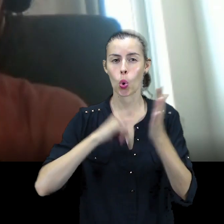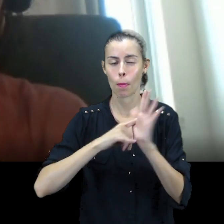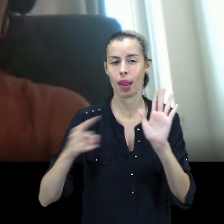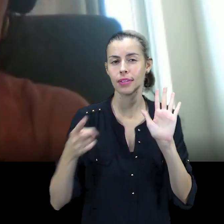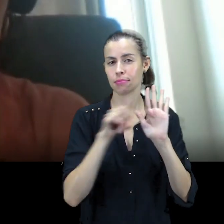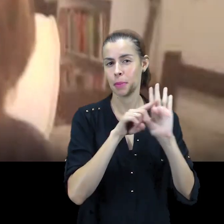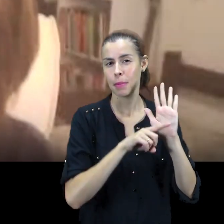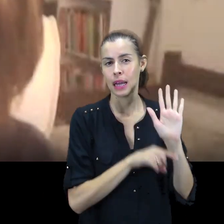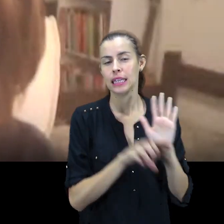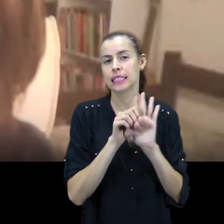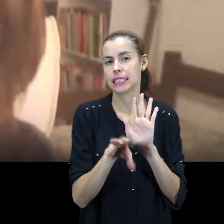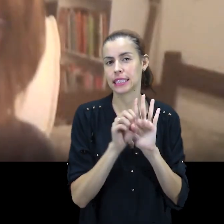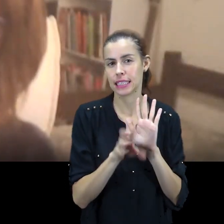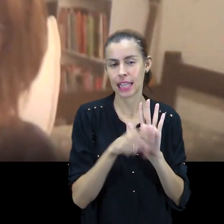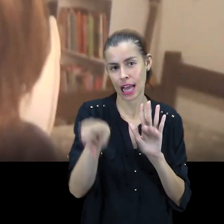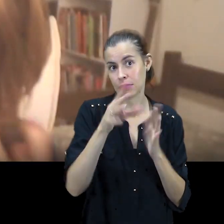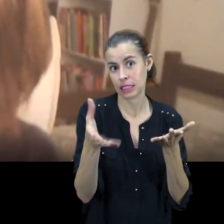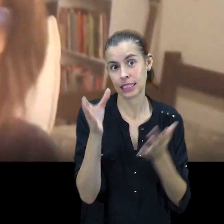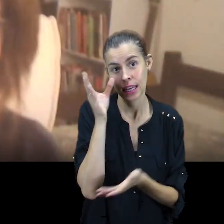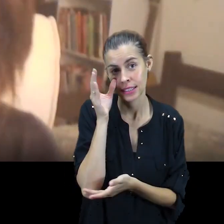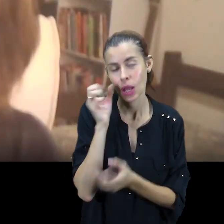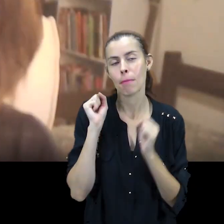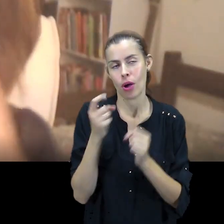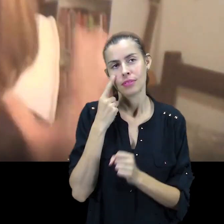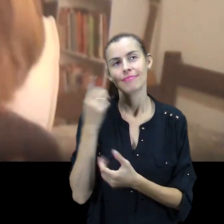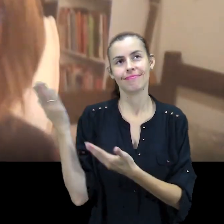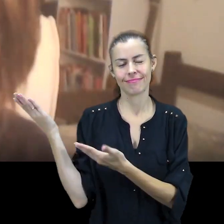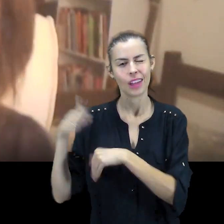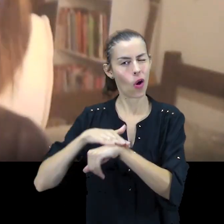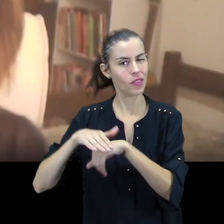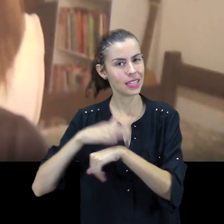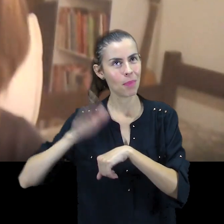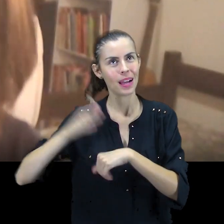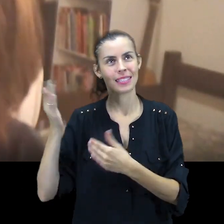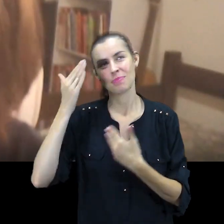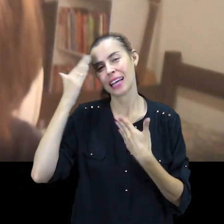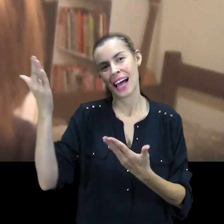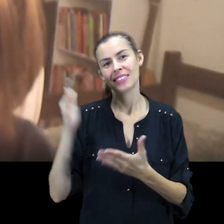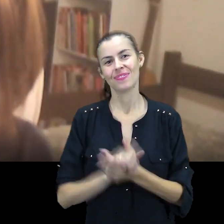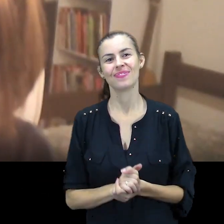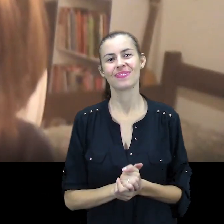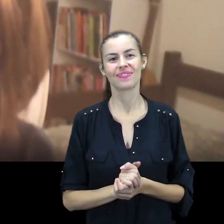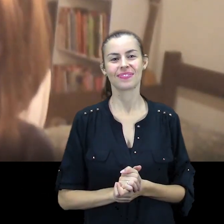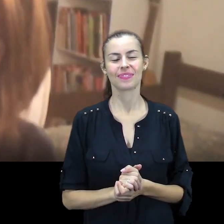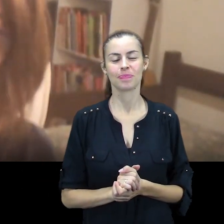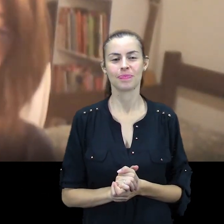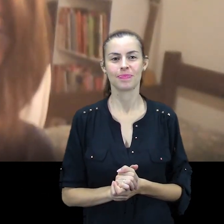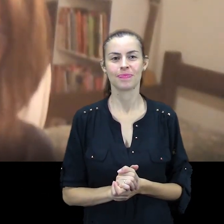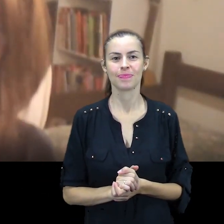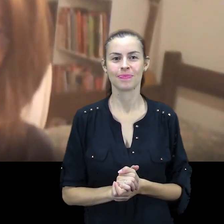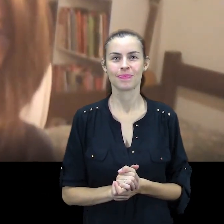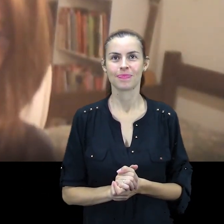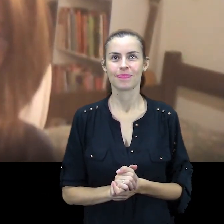Que ótimo te ouvir, Carolina. Eu ficaria aqui mais tempo, você teria mais tempo, e ainda tem.